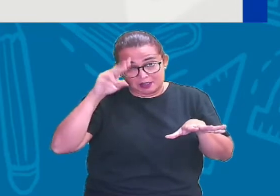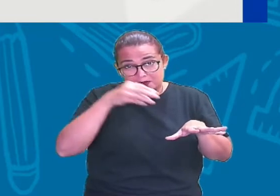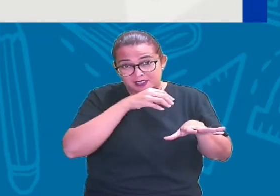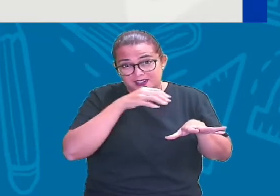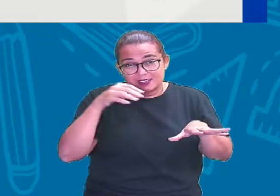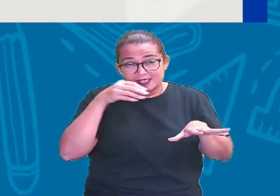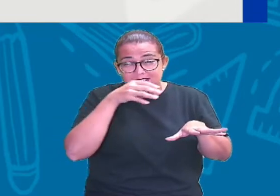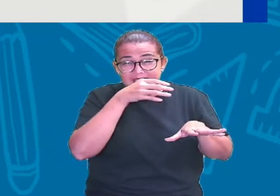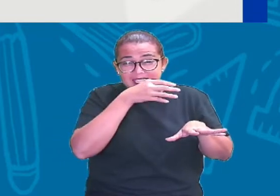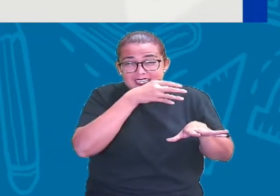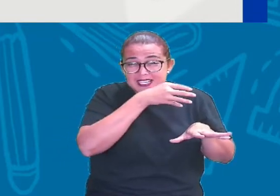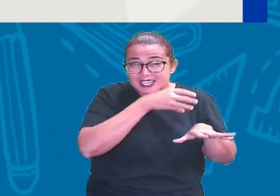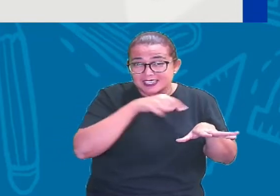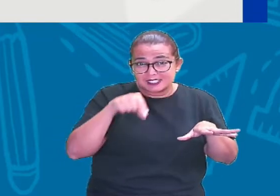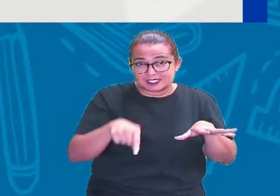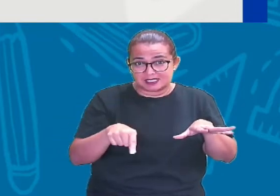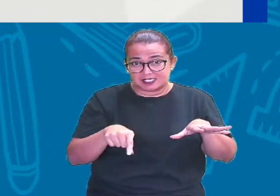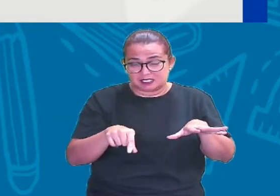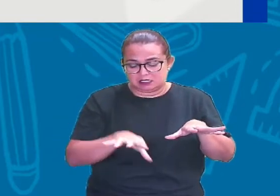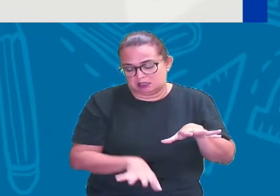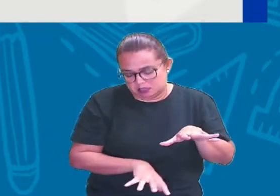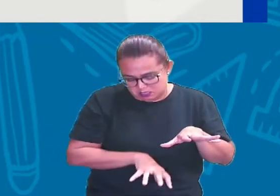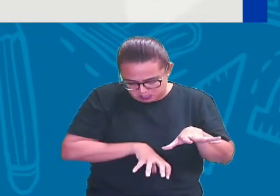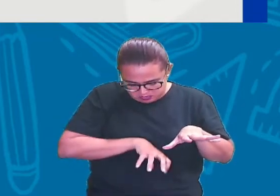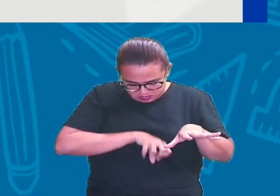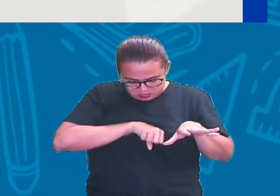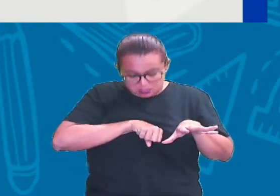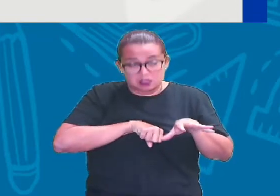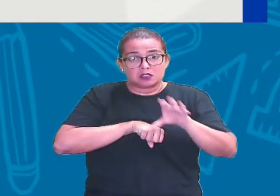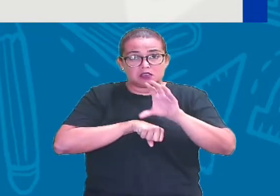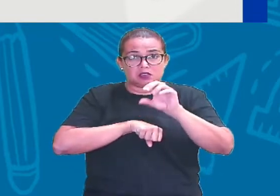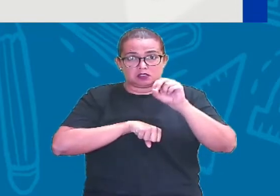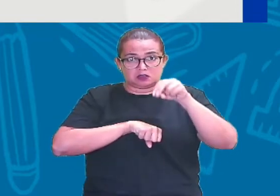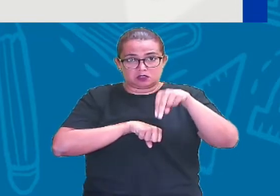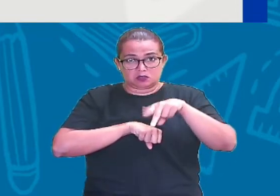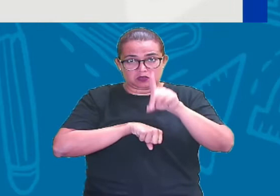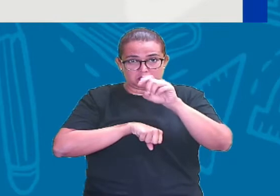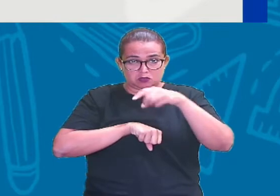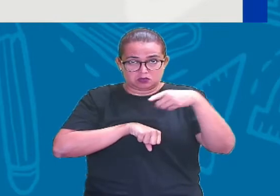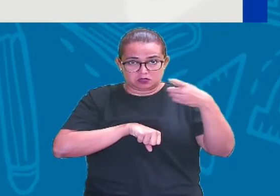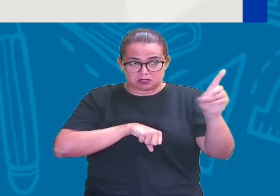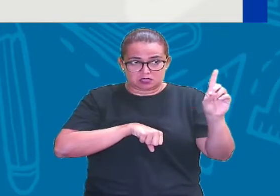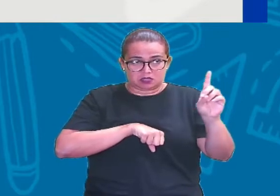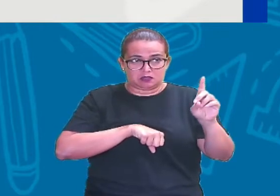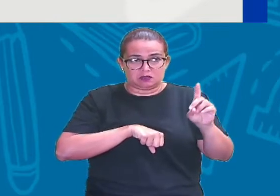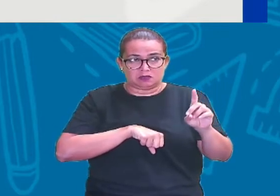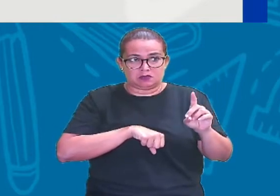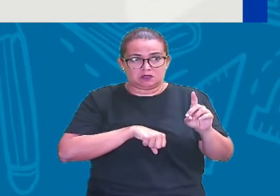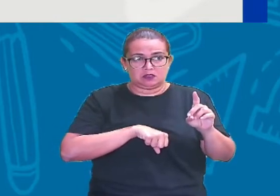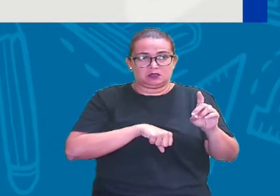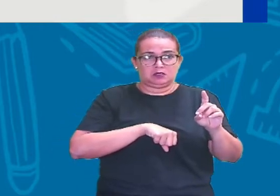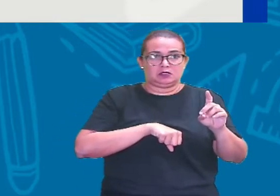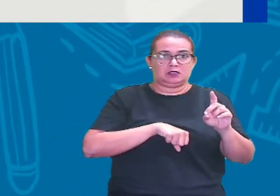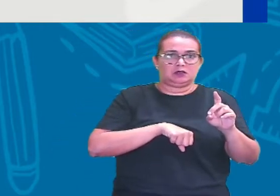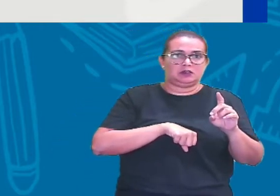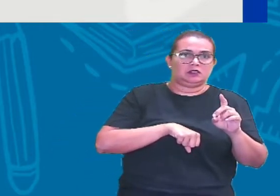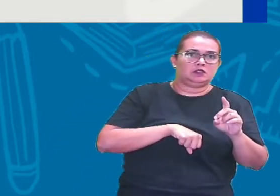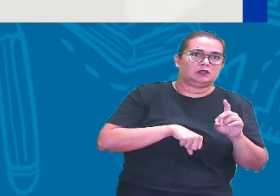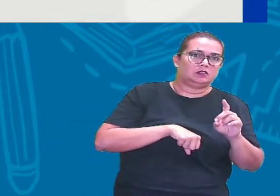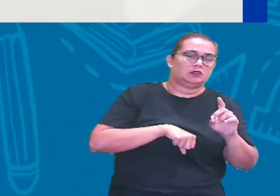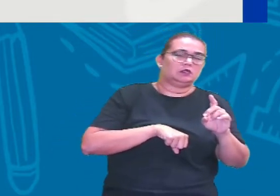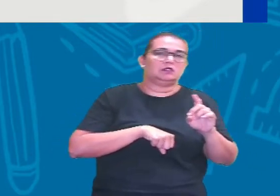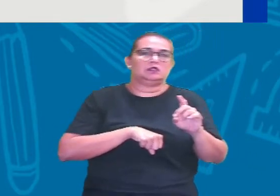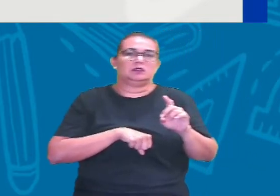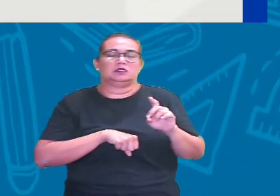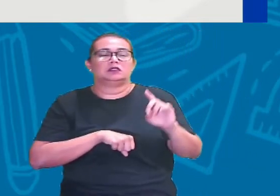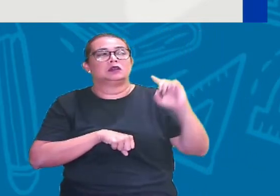Por quê? Por onde? Por condução. Aí eu tenho, estou me esquentando através do ar